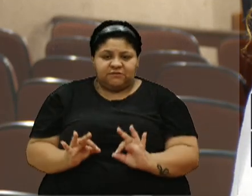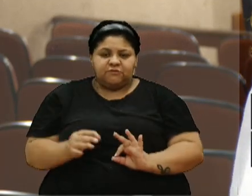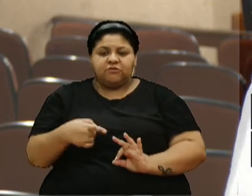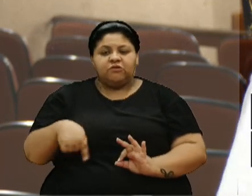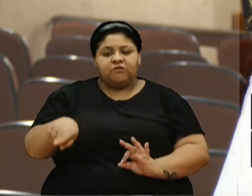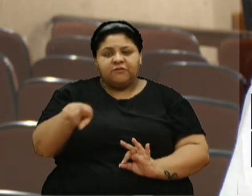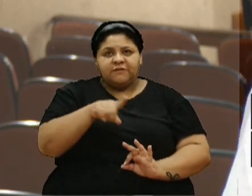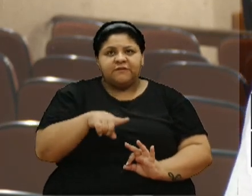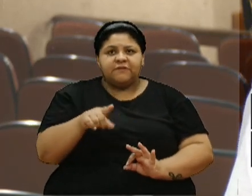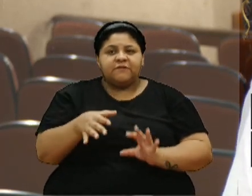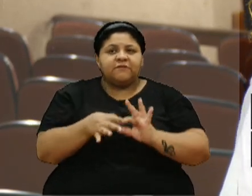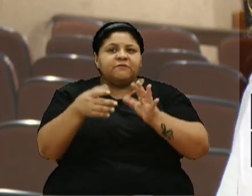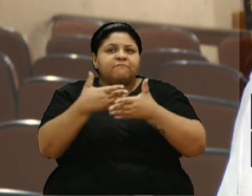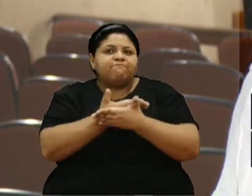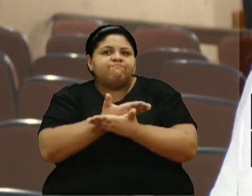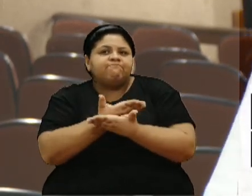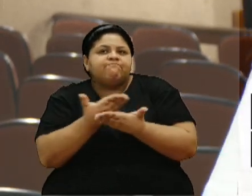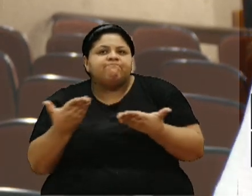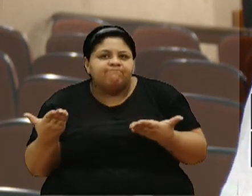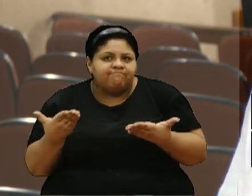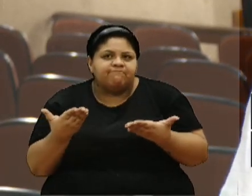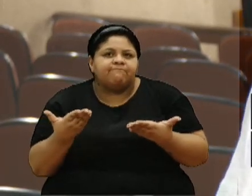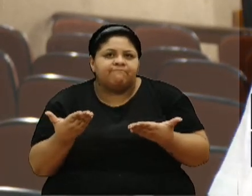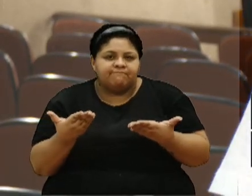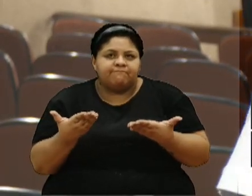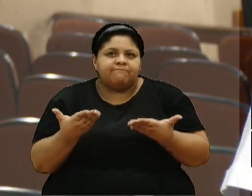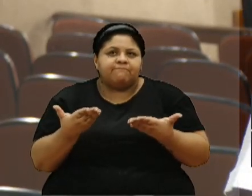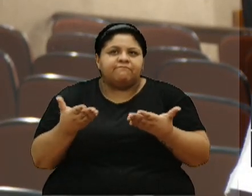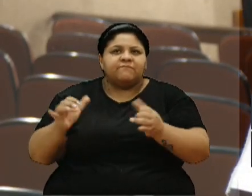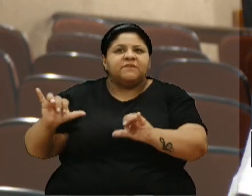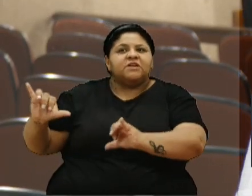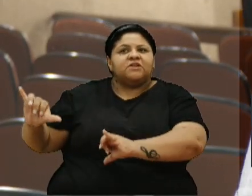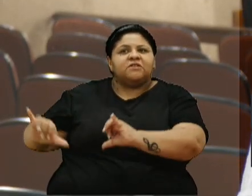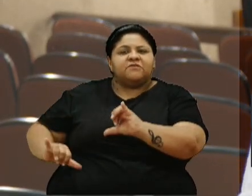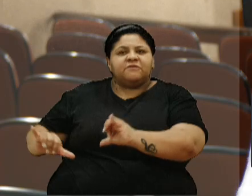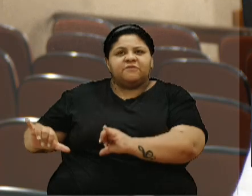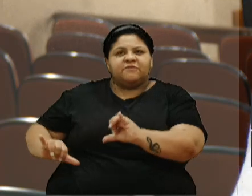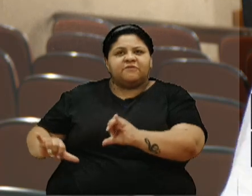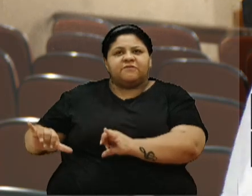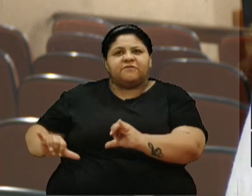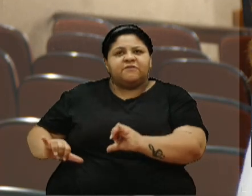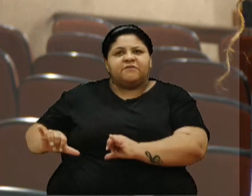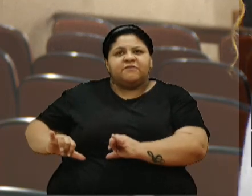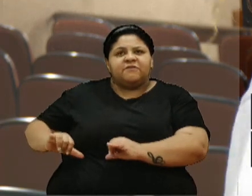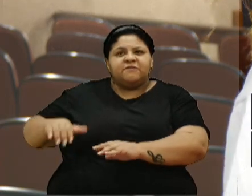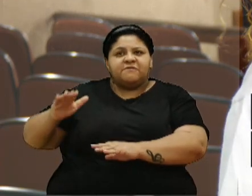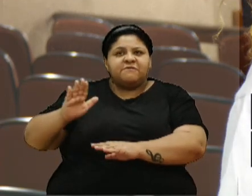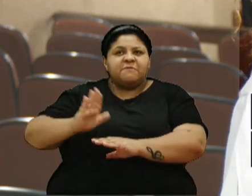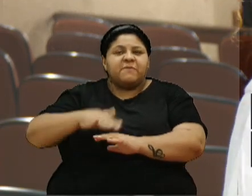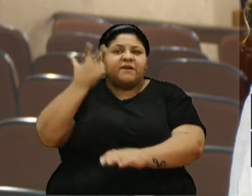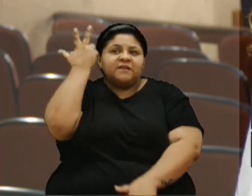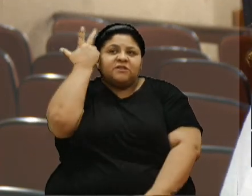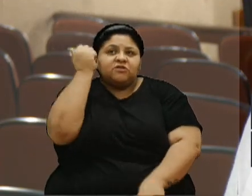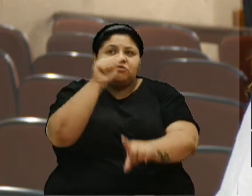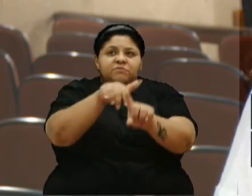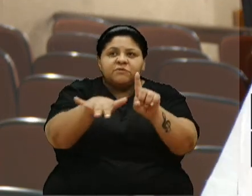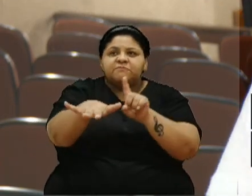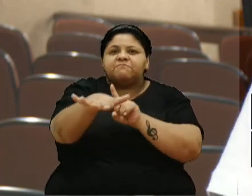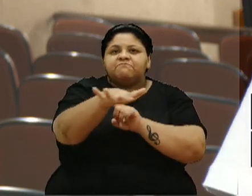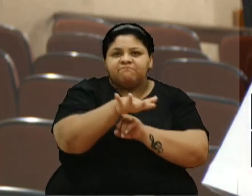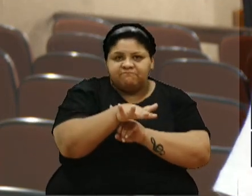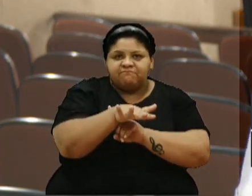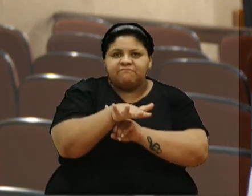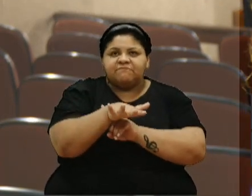gente dispõe a essas pessoas que sofrem e que é um sofrimento cada vez mais comum na nossa sociedade.